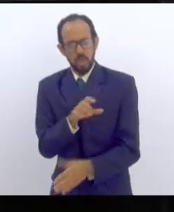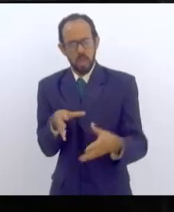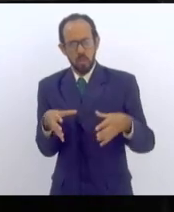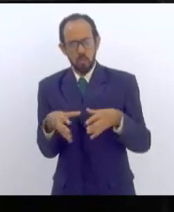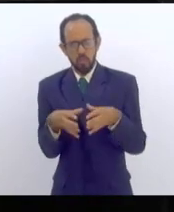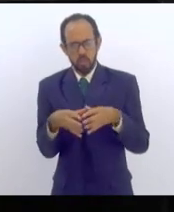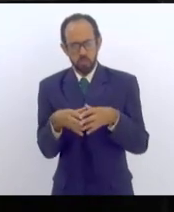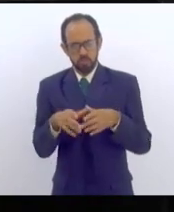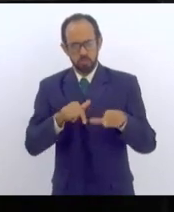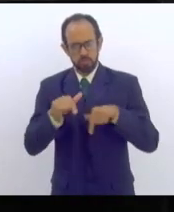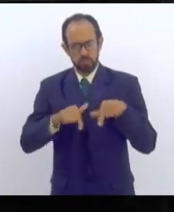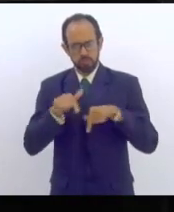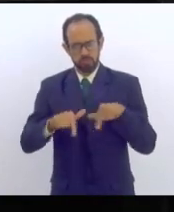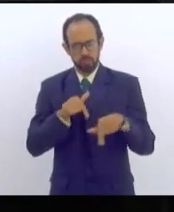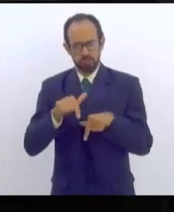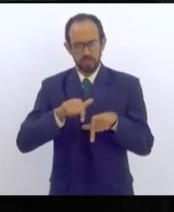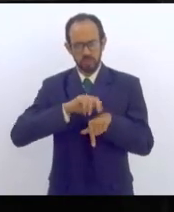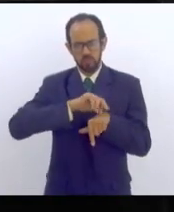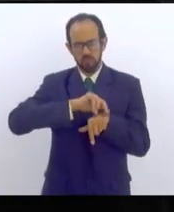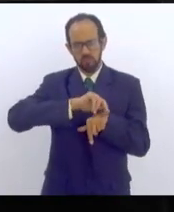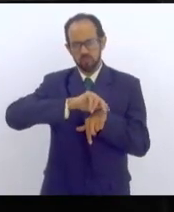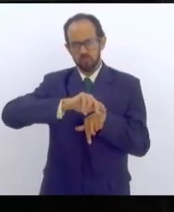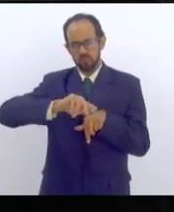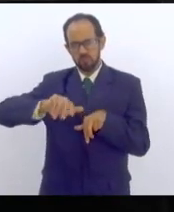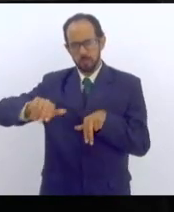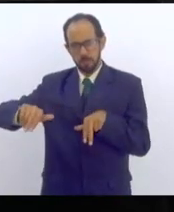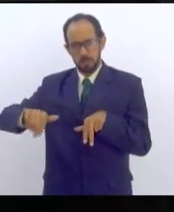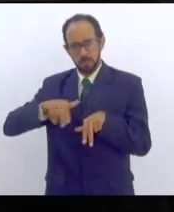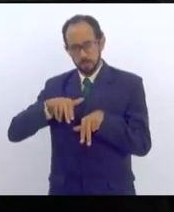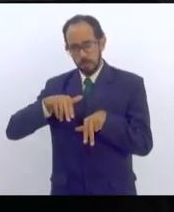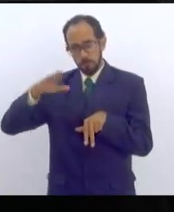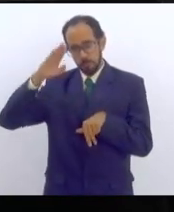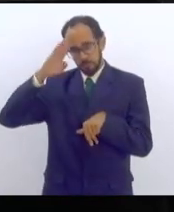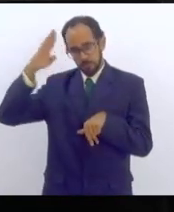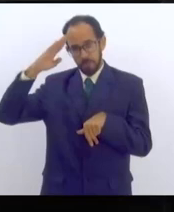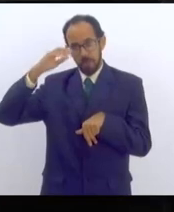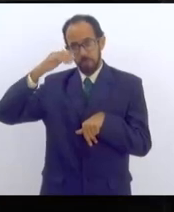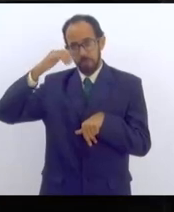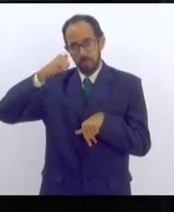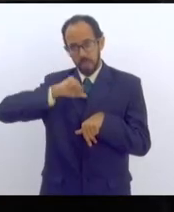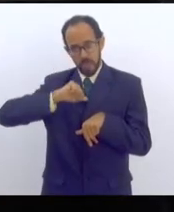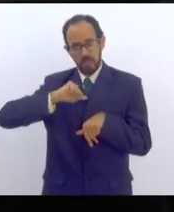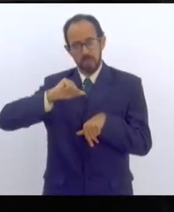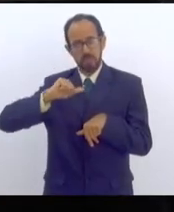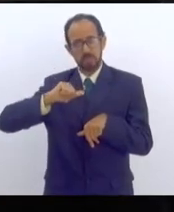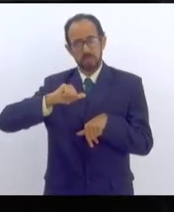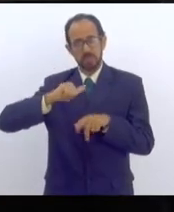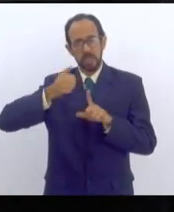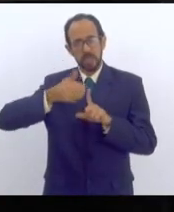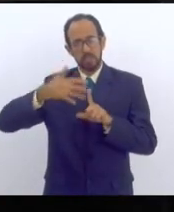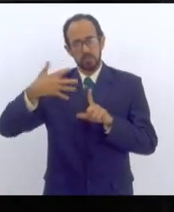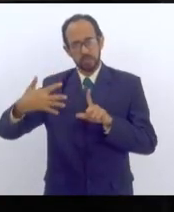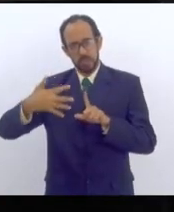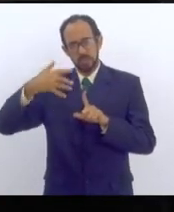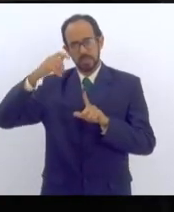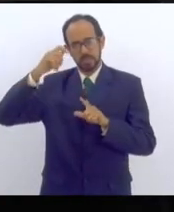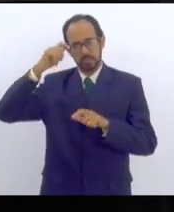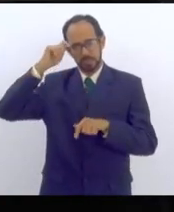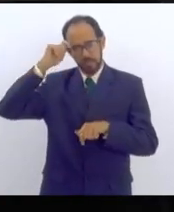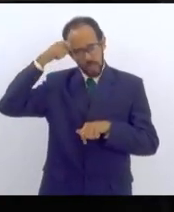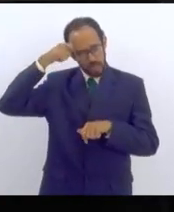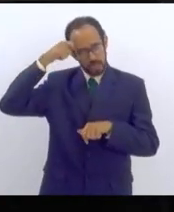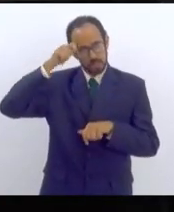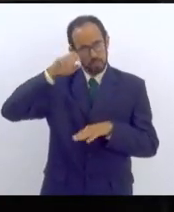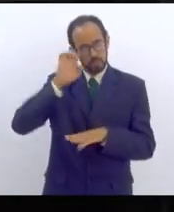sua imensa diversidade. Principalmente as mulheres, mulheres LGBTs, mulheres negras do Estado do